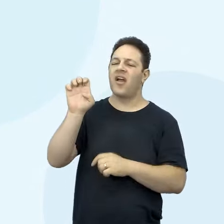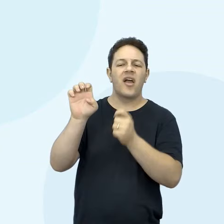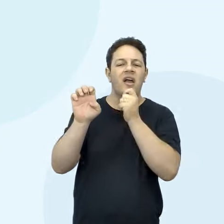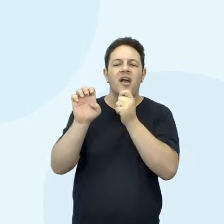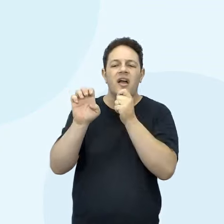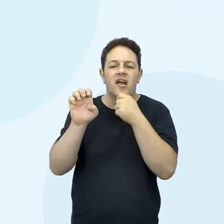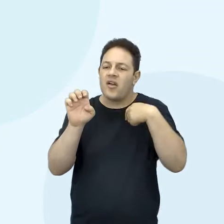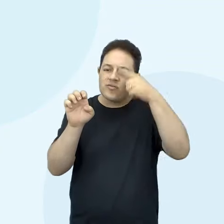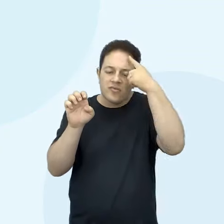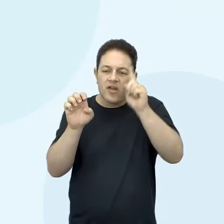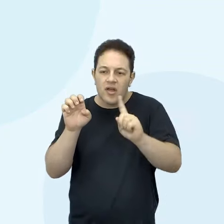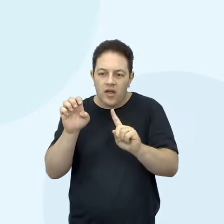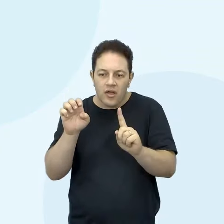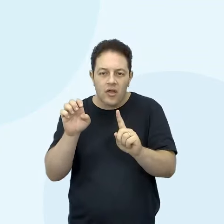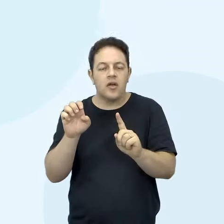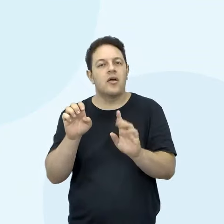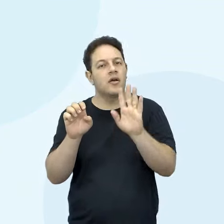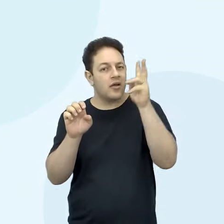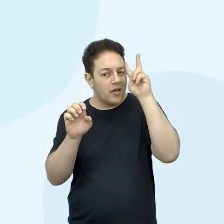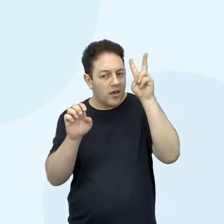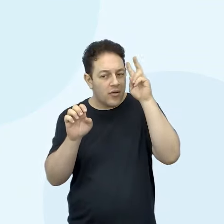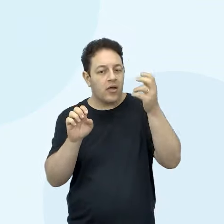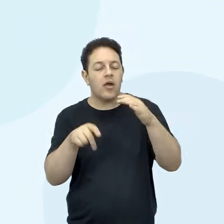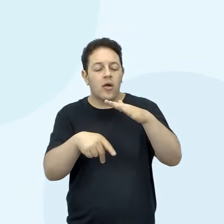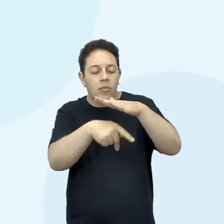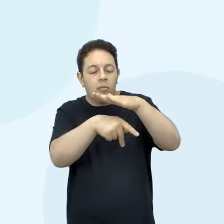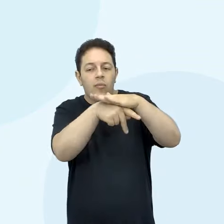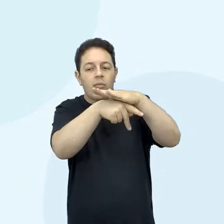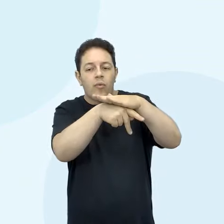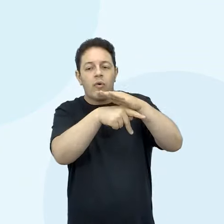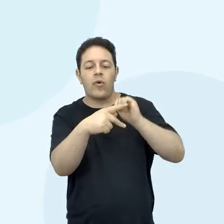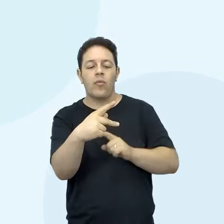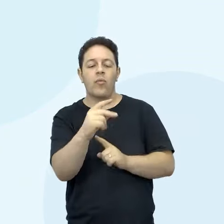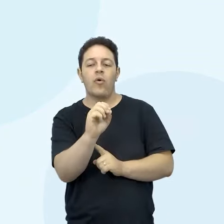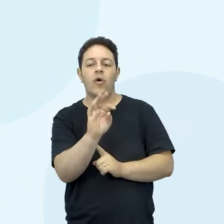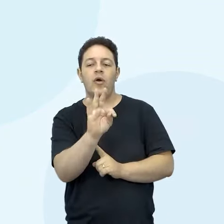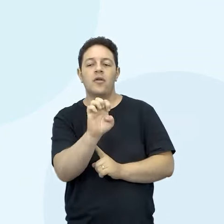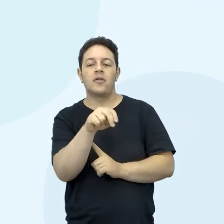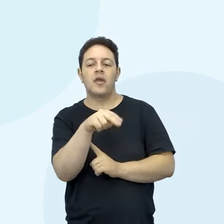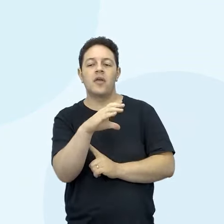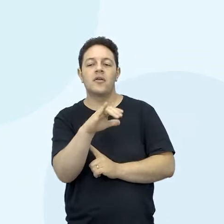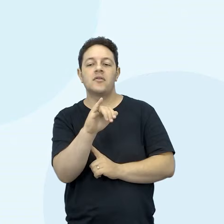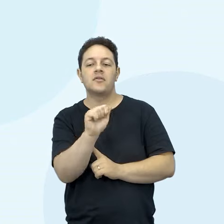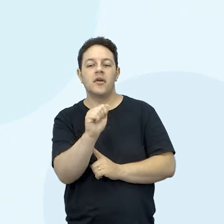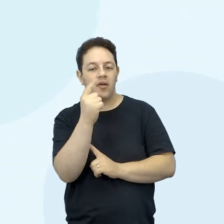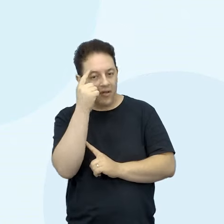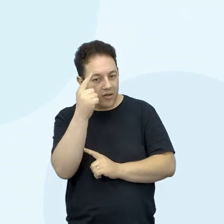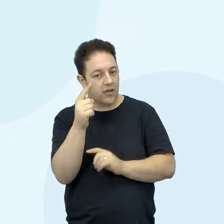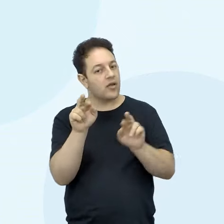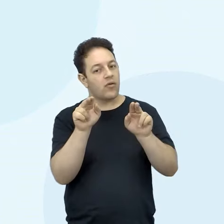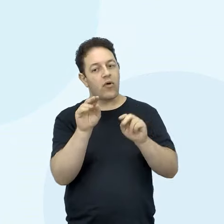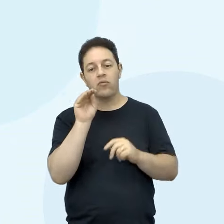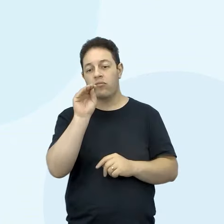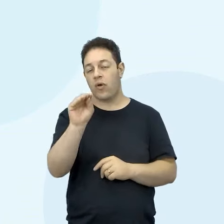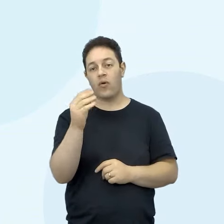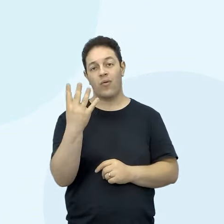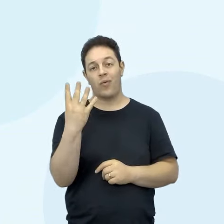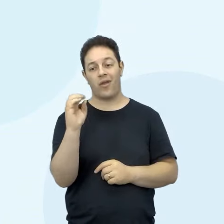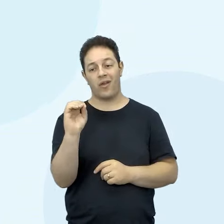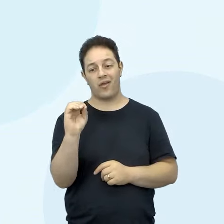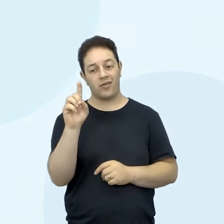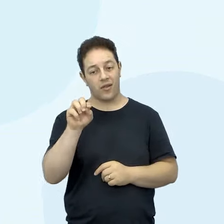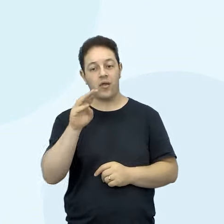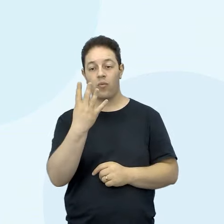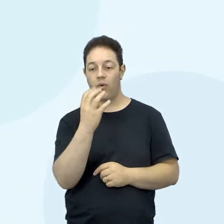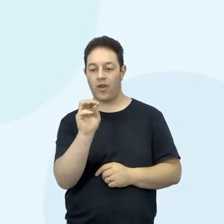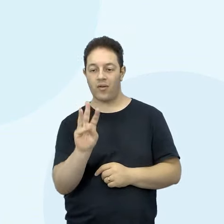eu não tenho energia lá. Mas não falou quanto é a potência? Então, posso escrever aqui uma expressão tranquilamente, ó.